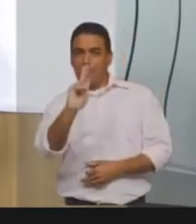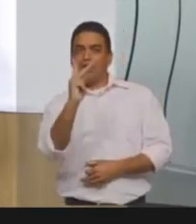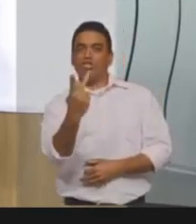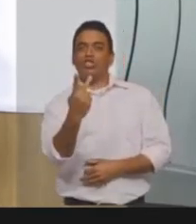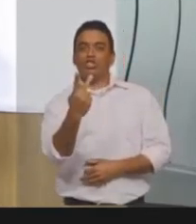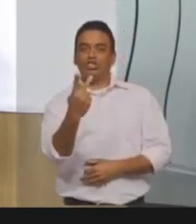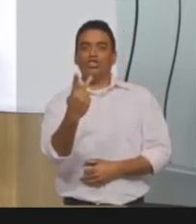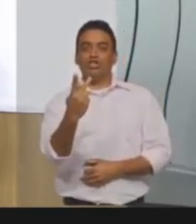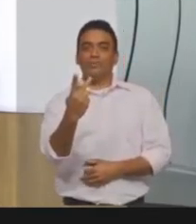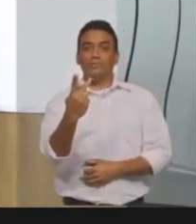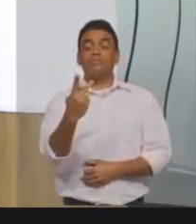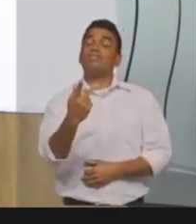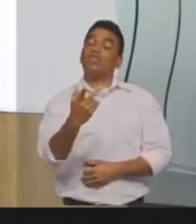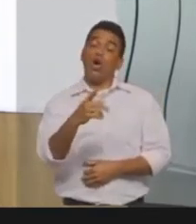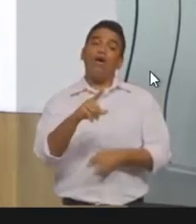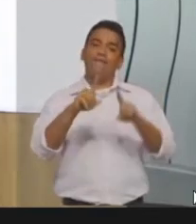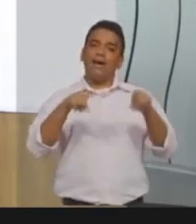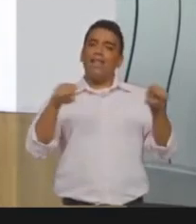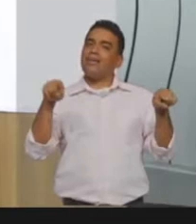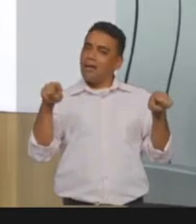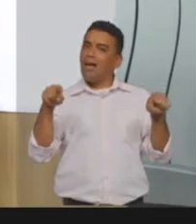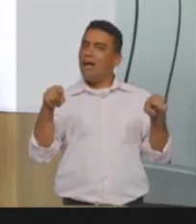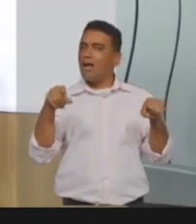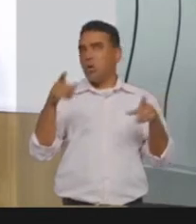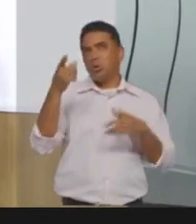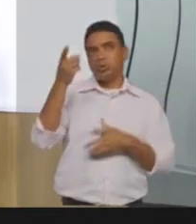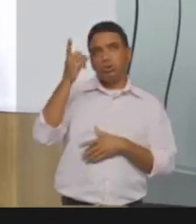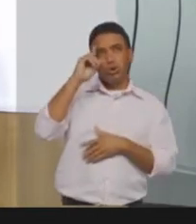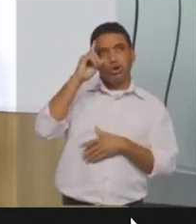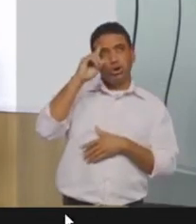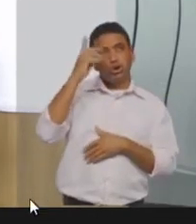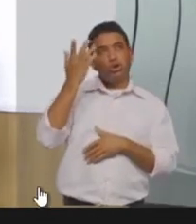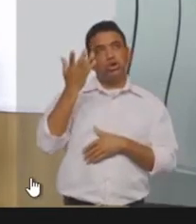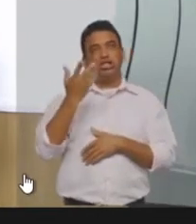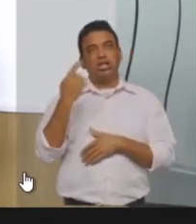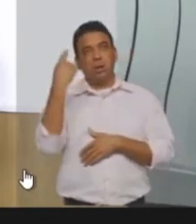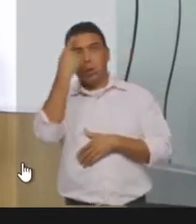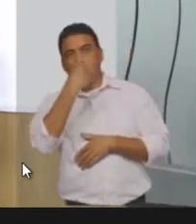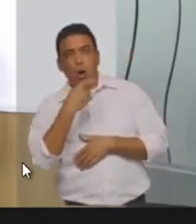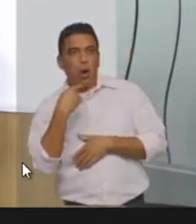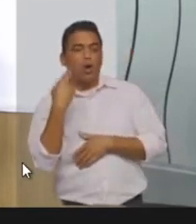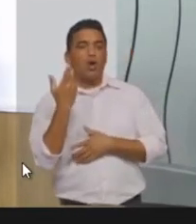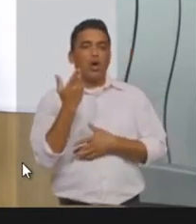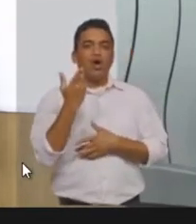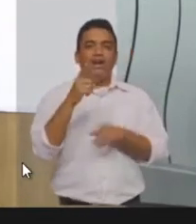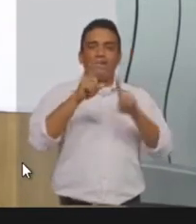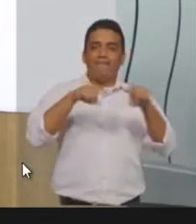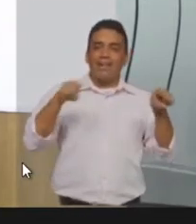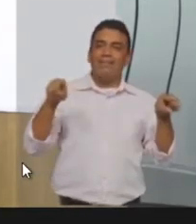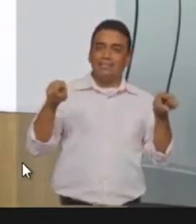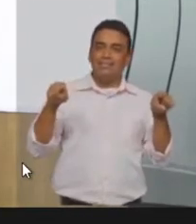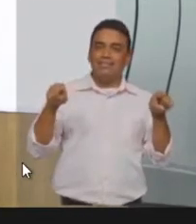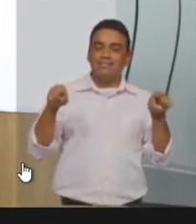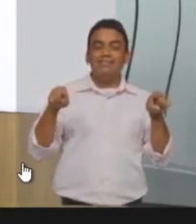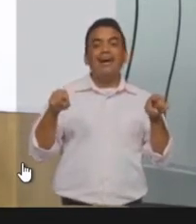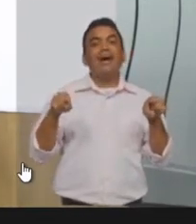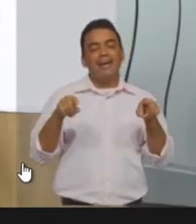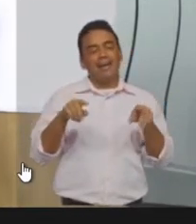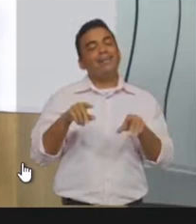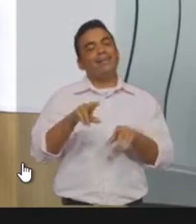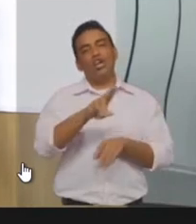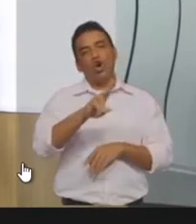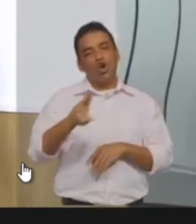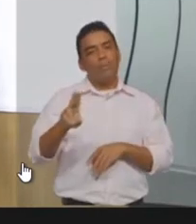algumas pequenas variações no dia a dia e até de uma hora para outra, que é o que nós chamamos de tempo. Está